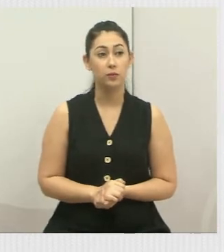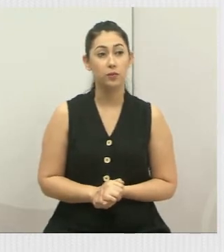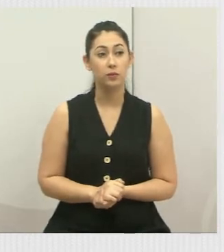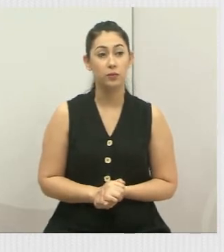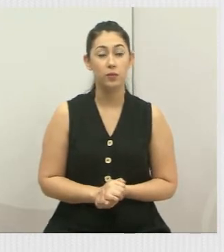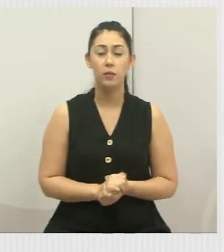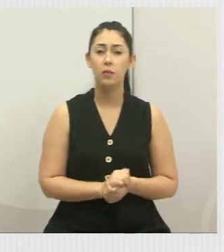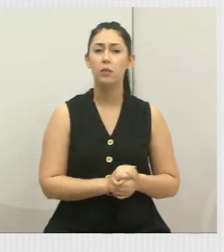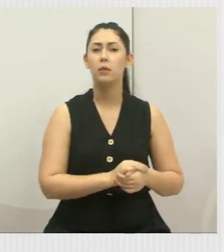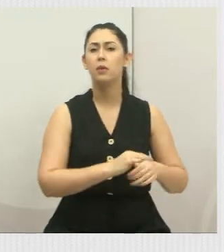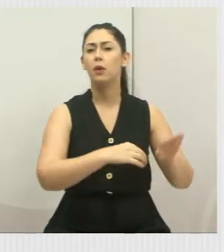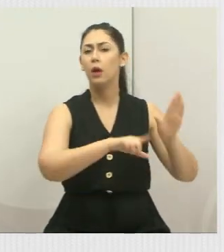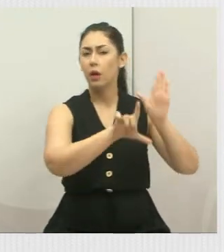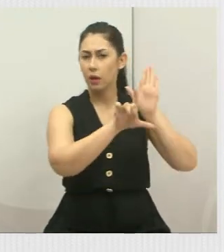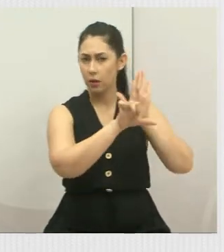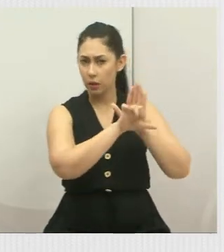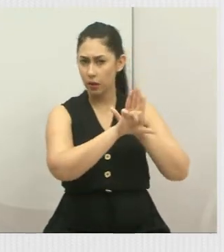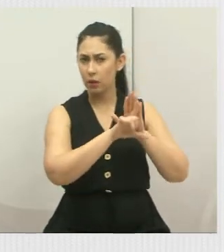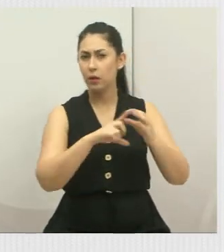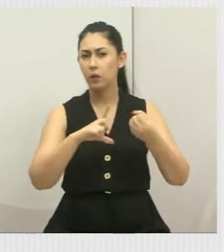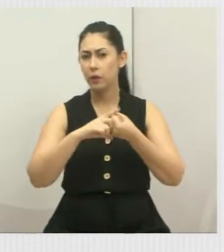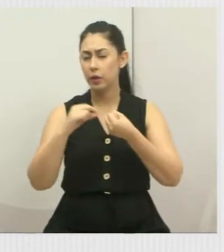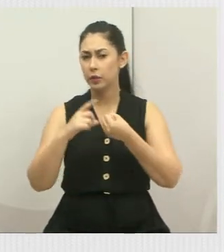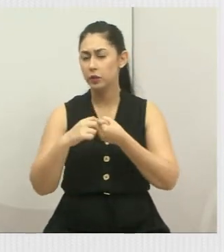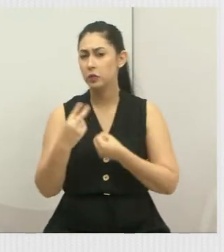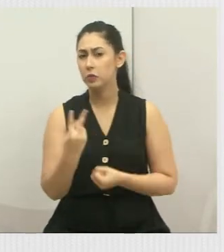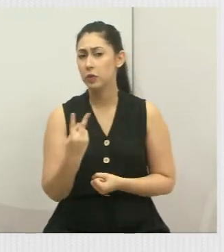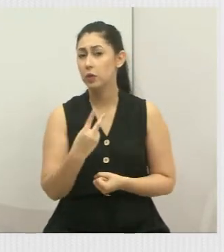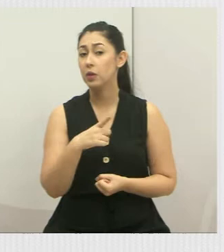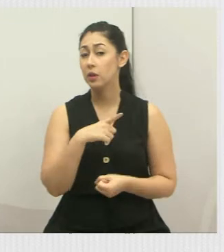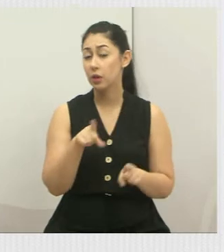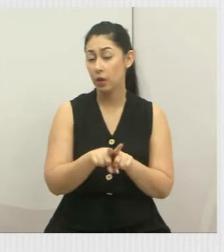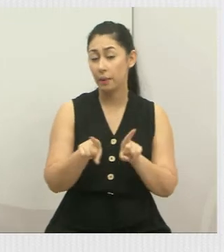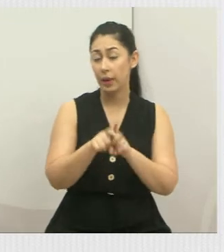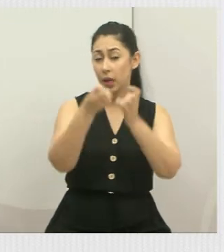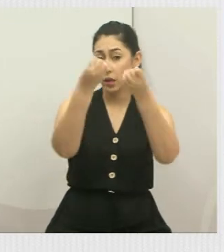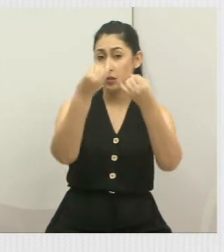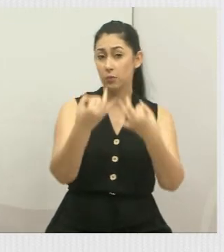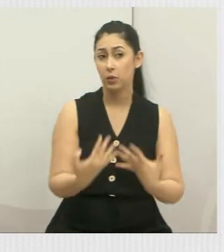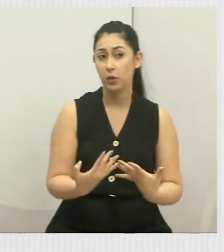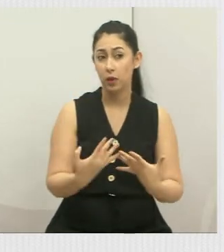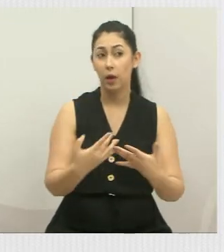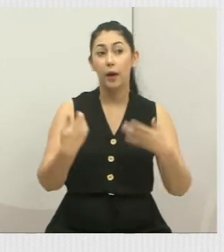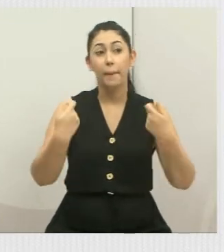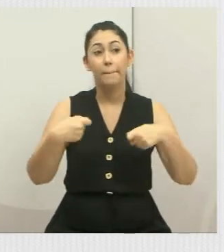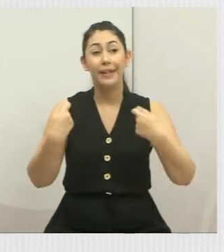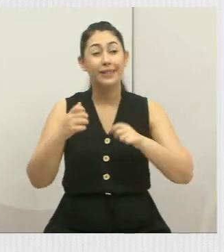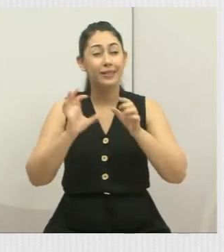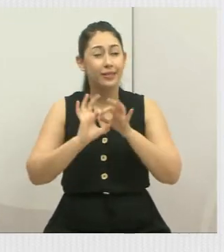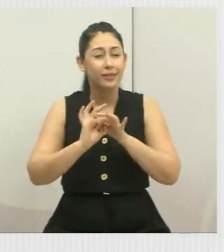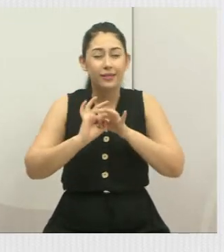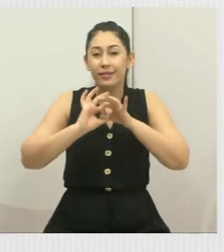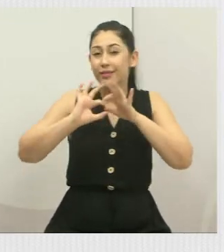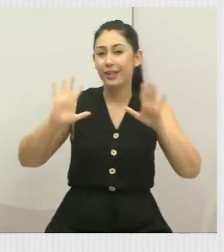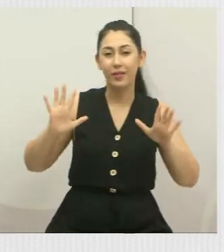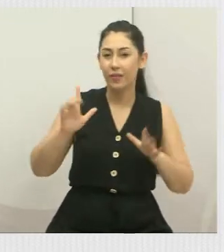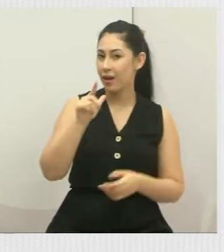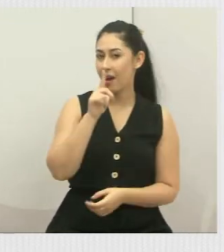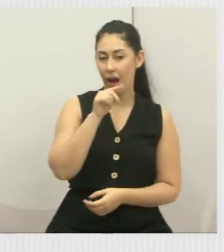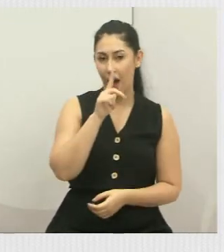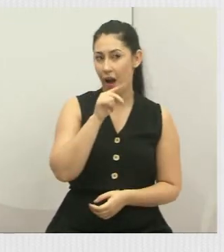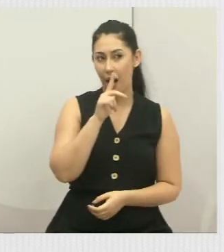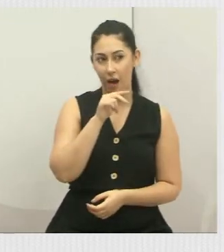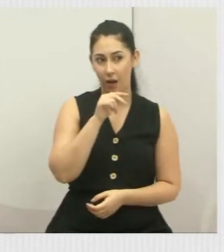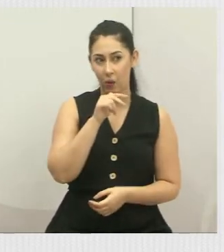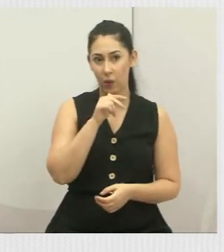com a legislação, o artigo 2º, um outro princípio é que deve ter disponibilidade nas áreas urbanas do quê? Do serviço